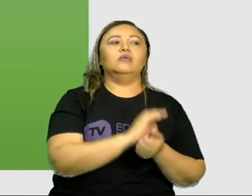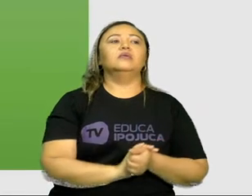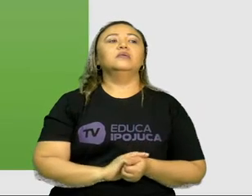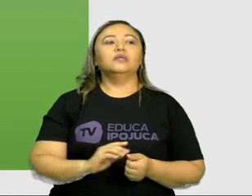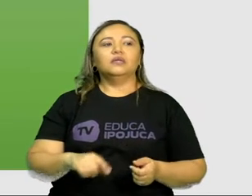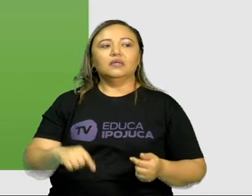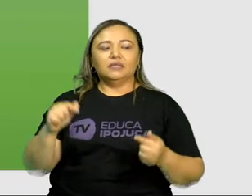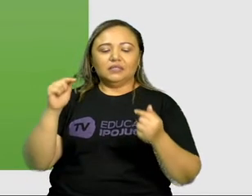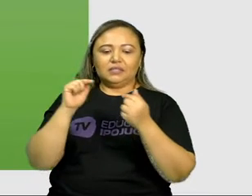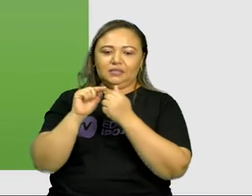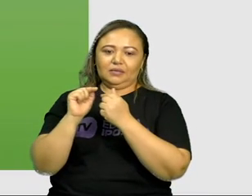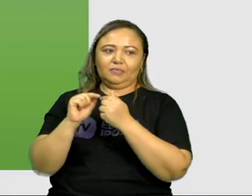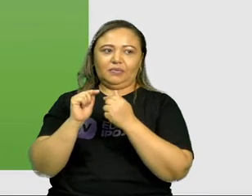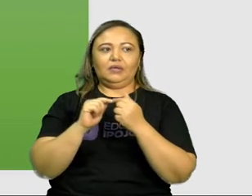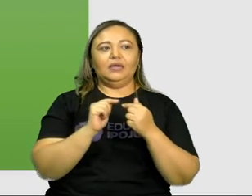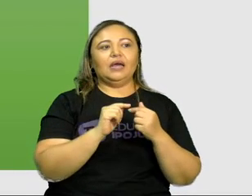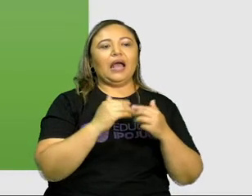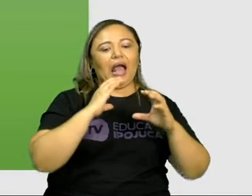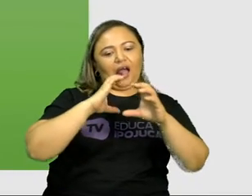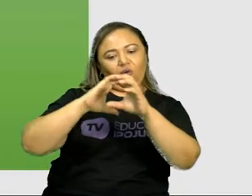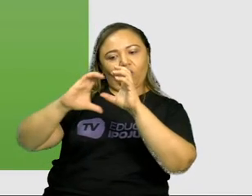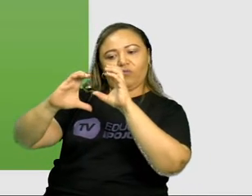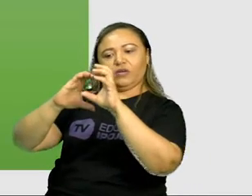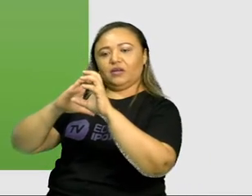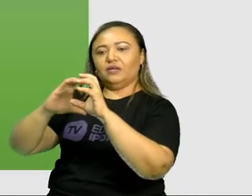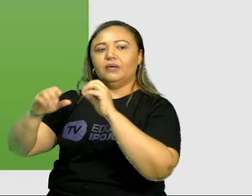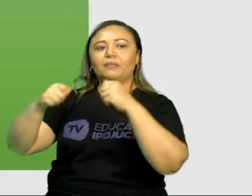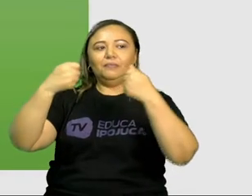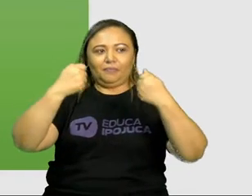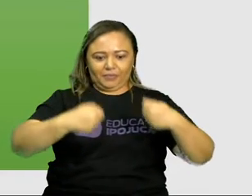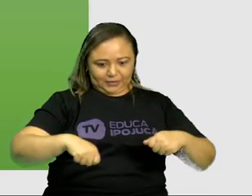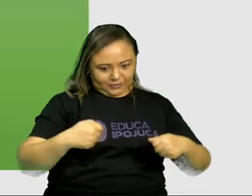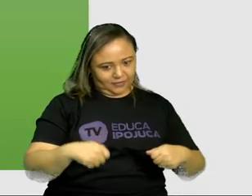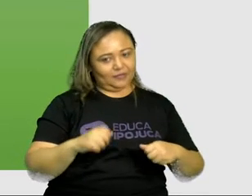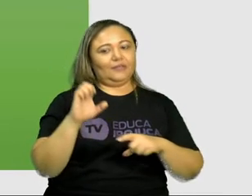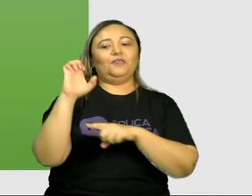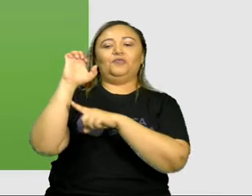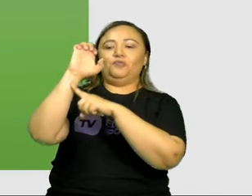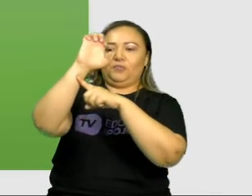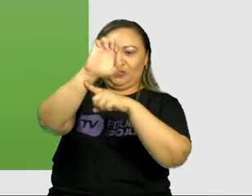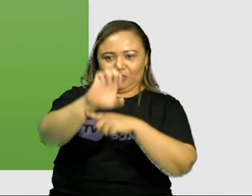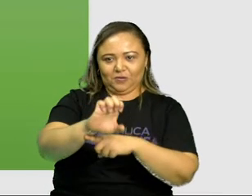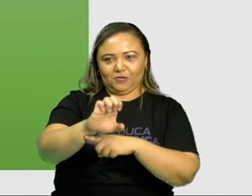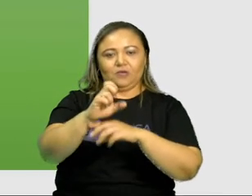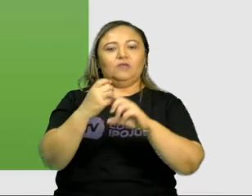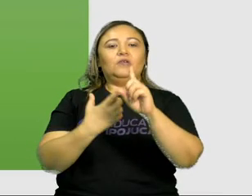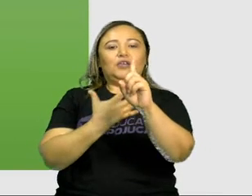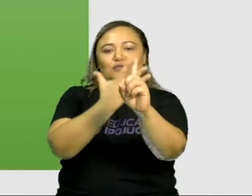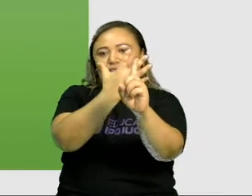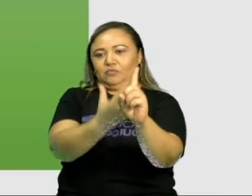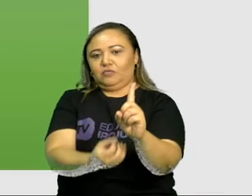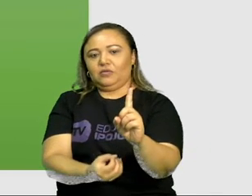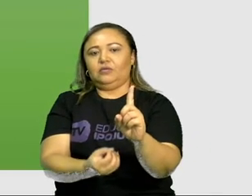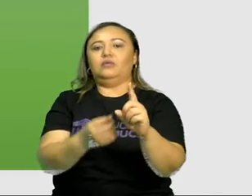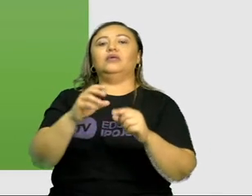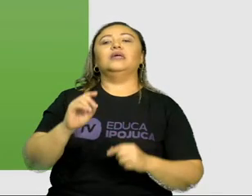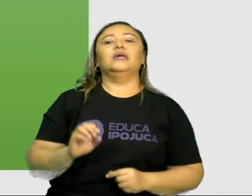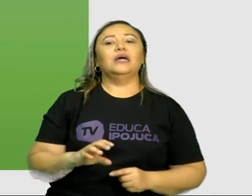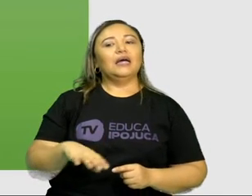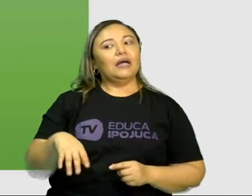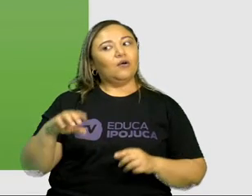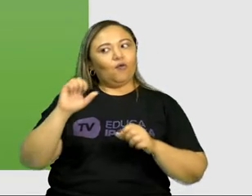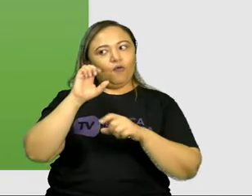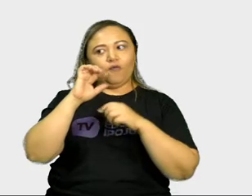como modalidades comunicativas. Necessitam da ação de um emissor e de um receptor, com o intuito de receber